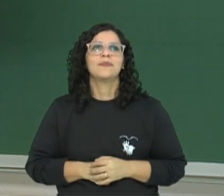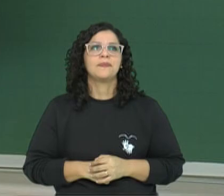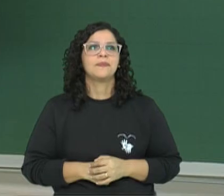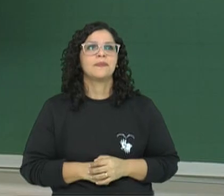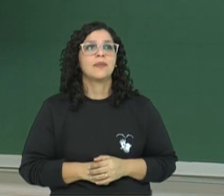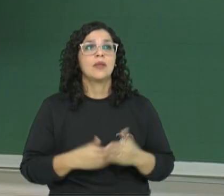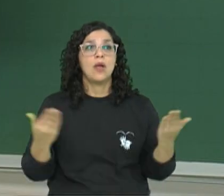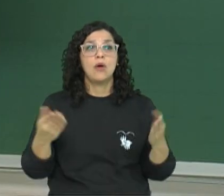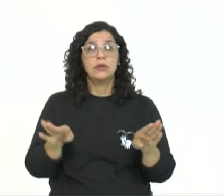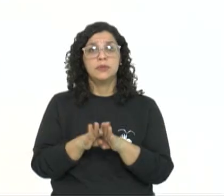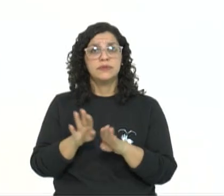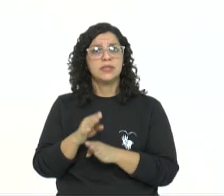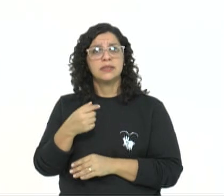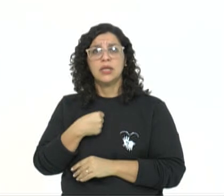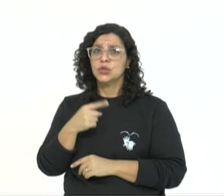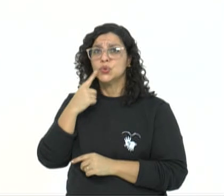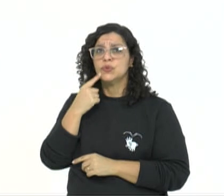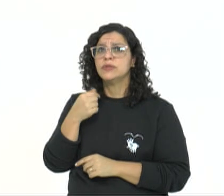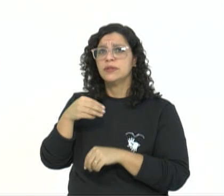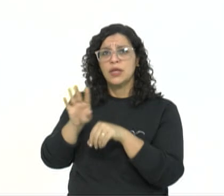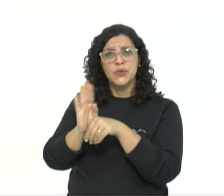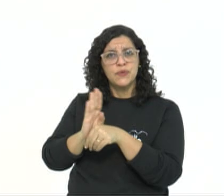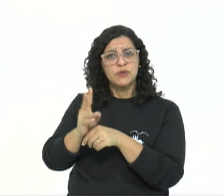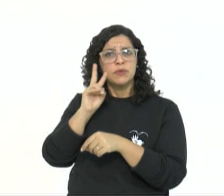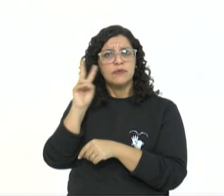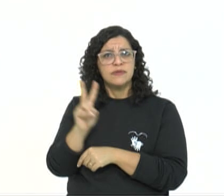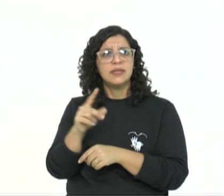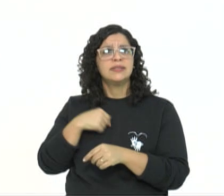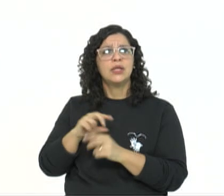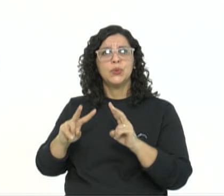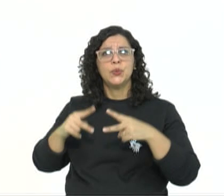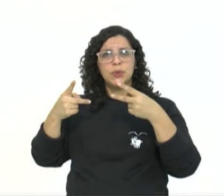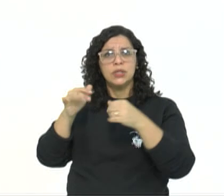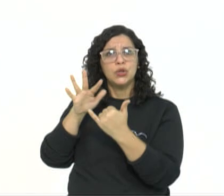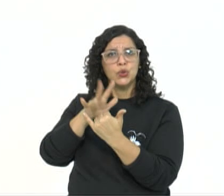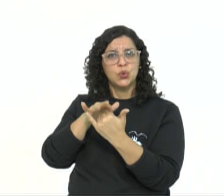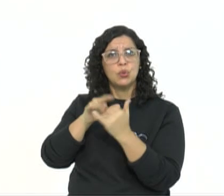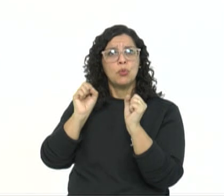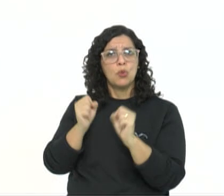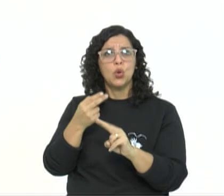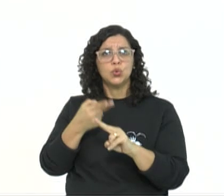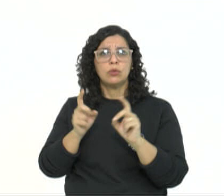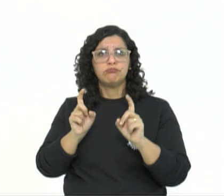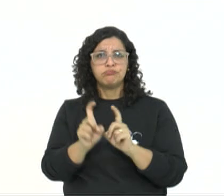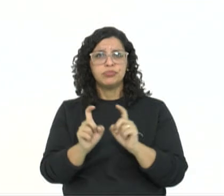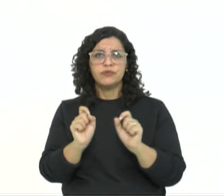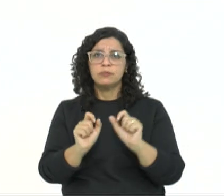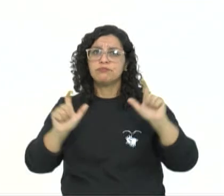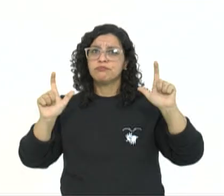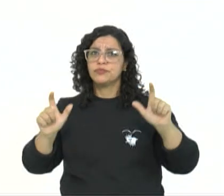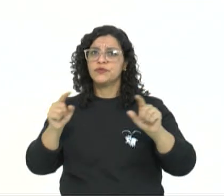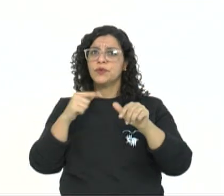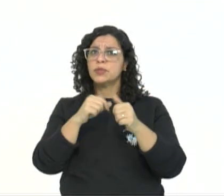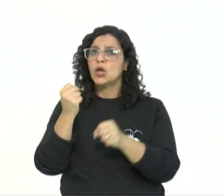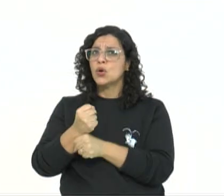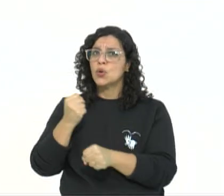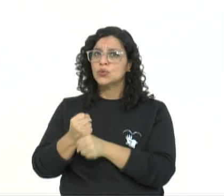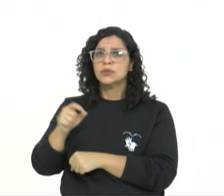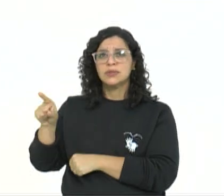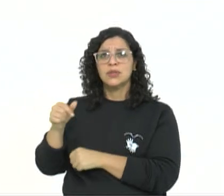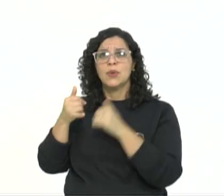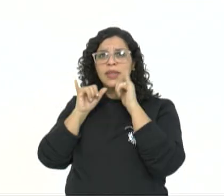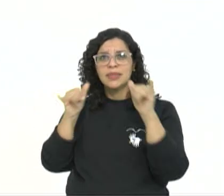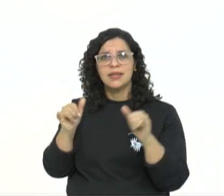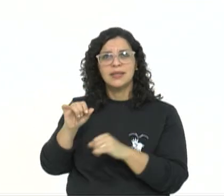ok? Bem, caso eu dou uma sugestão de vídeo para vocês, tem esse link aqui do YouTube, se vocês quiserem clicar, ele mostra como é que foi construída